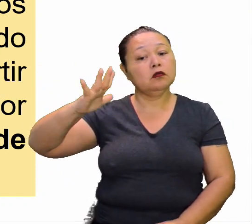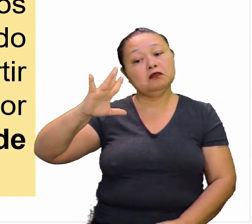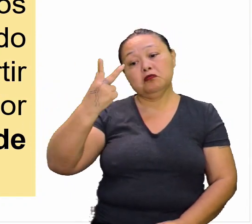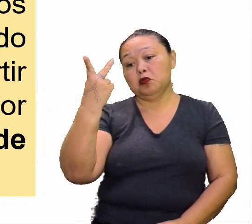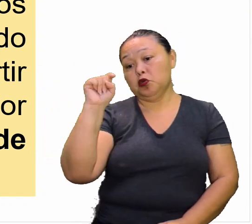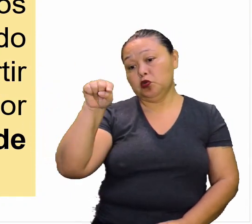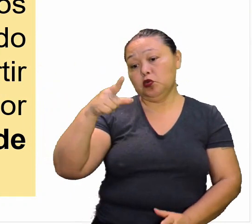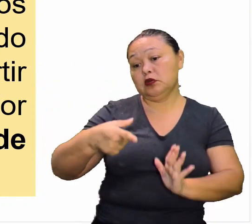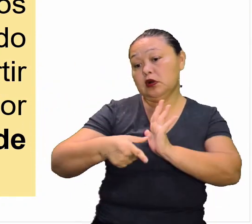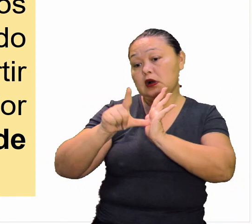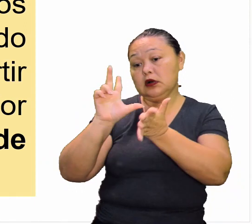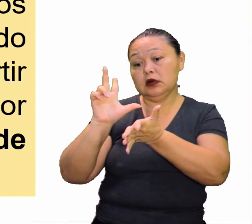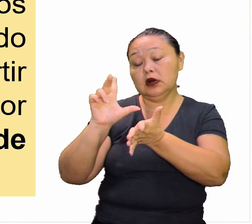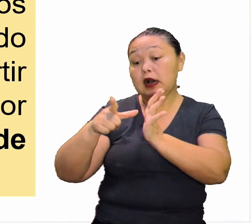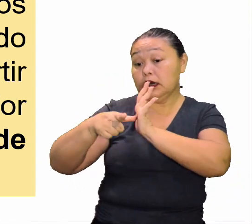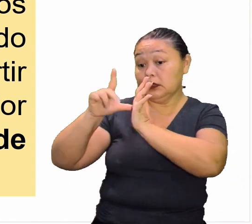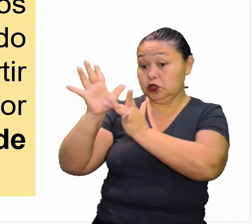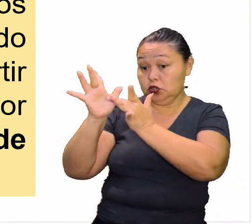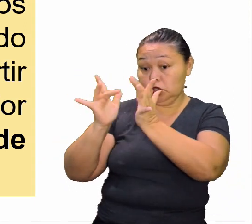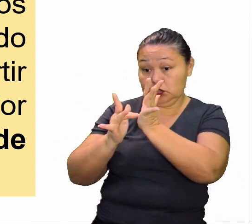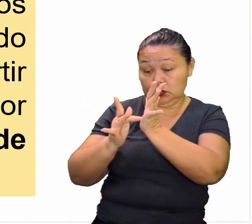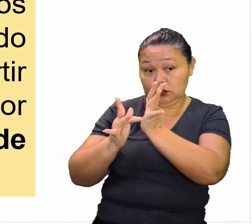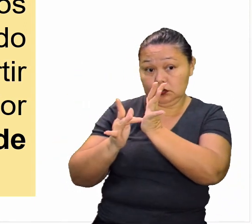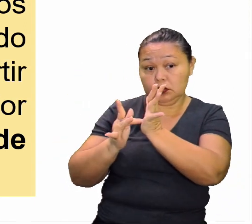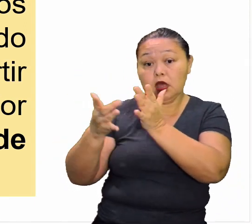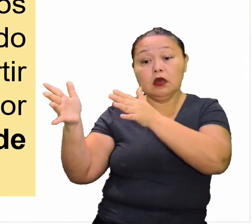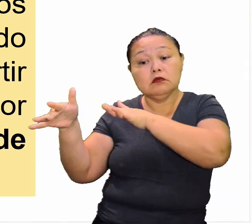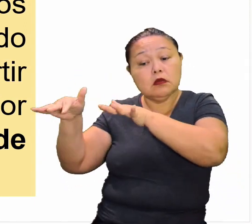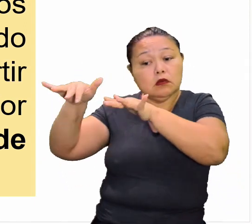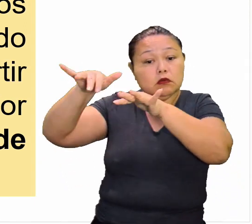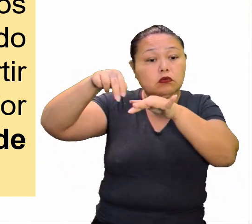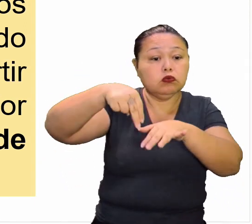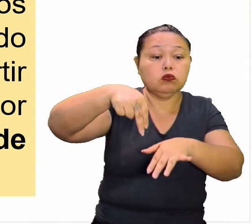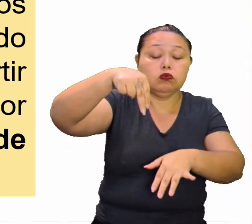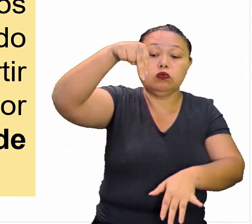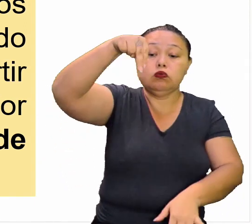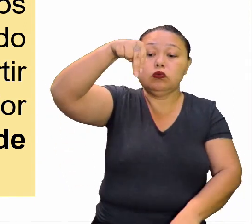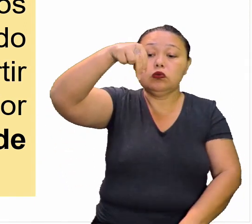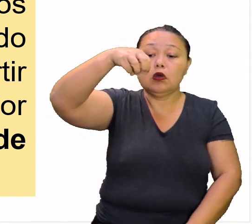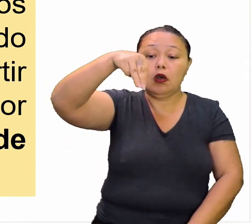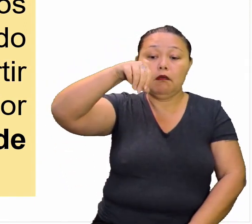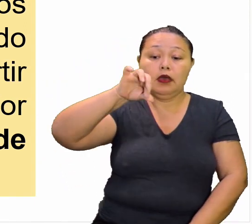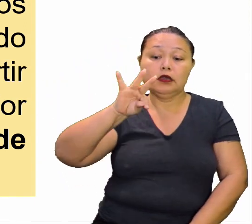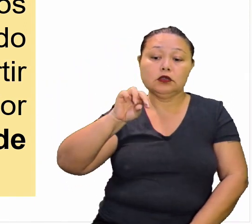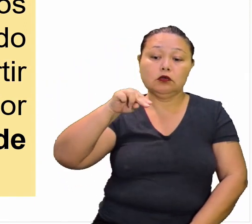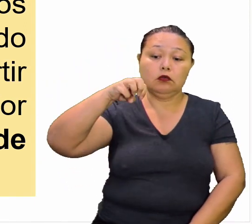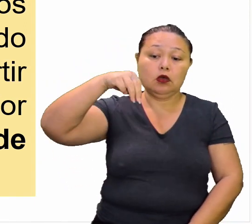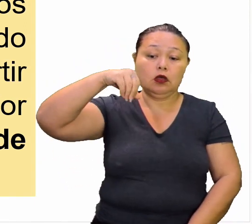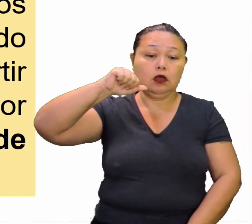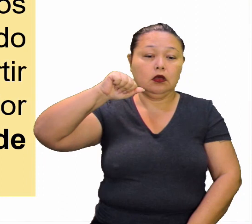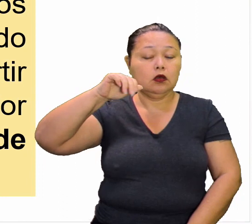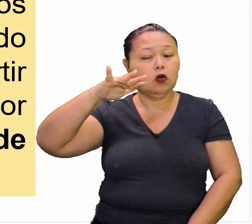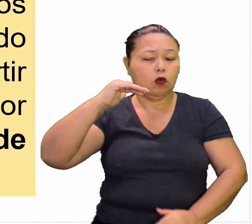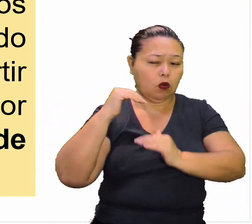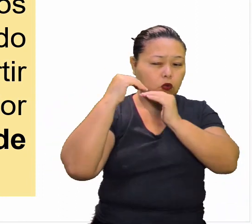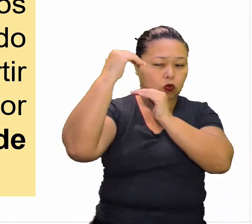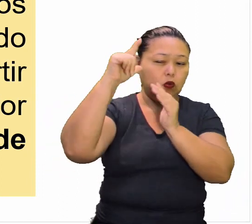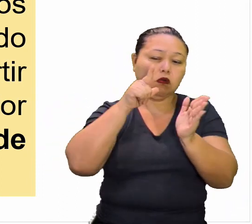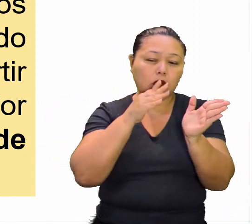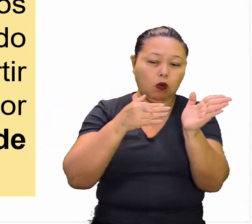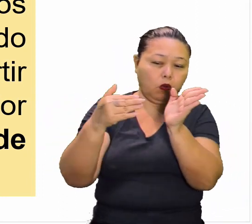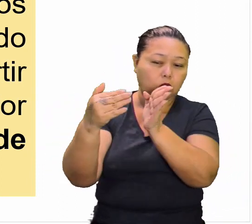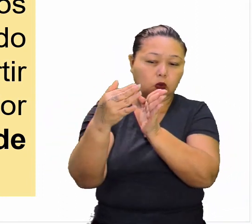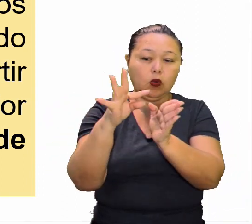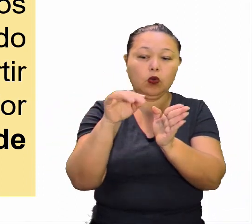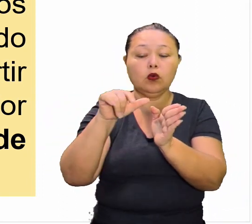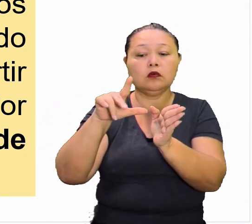há 2000 anos antes de Cristo, irão se estabelecer no norte da Mesopotâmia. Lá no alto do rio